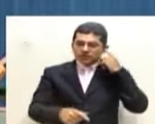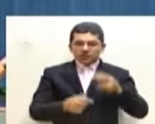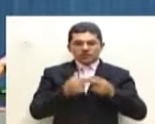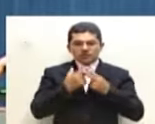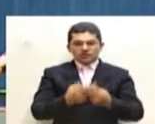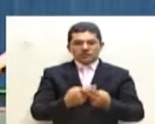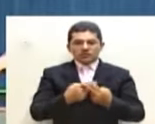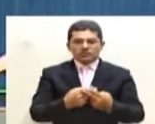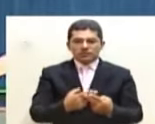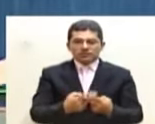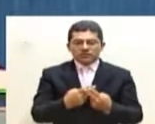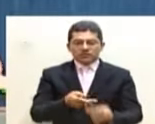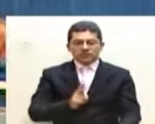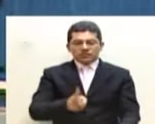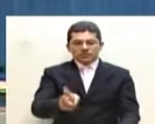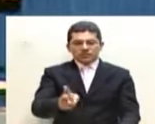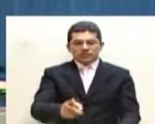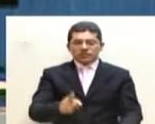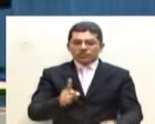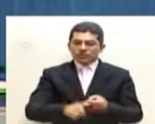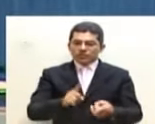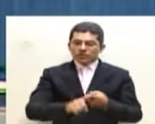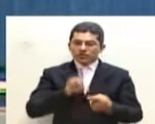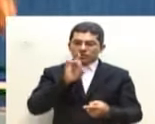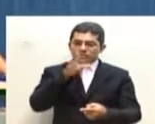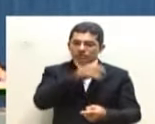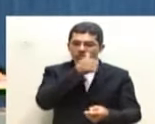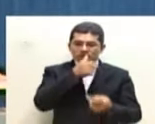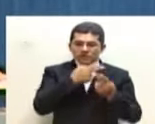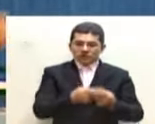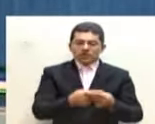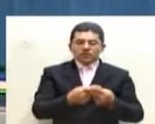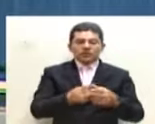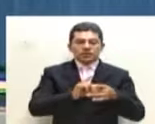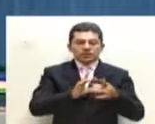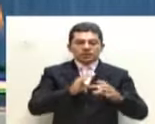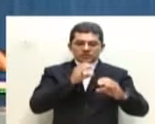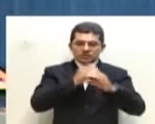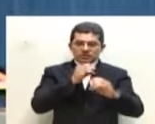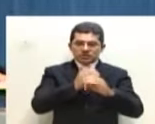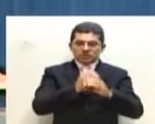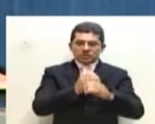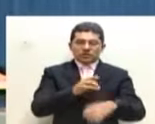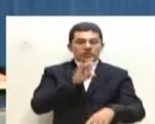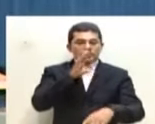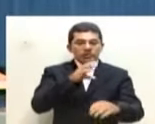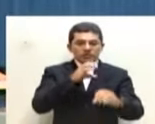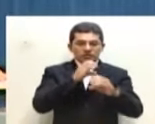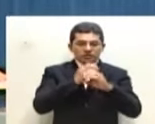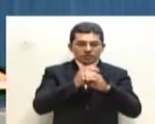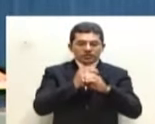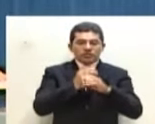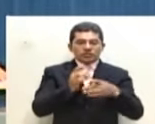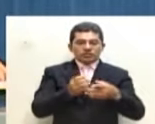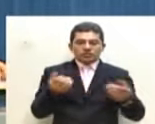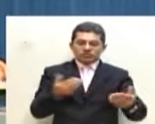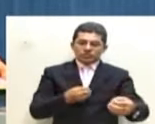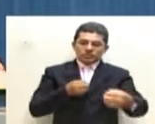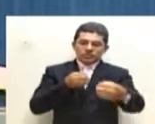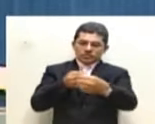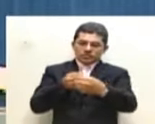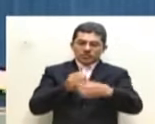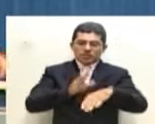exercício permanente, porque só a tolerância permite o diálogo, e só o diálogo permite que nós possamos nos aproximar